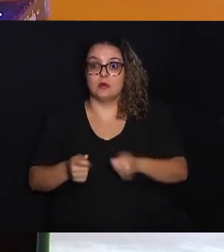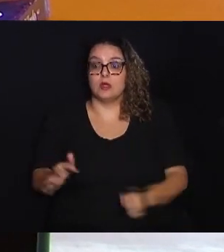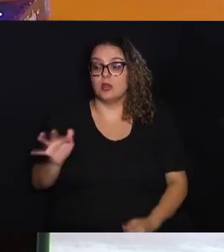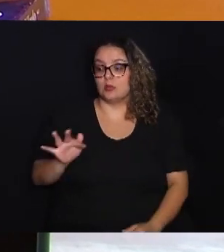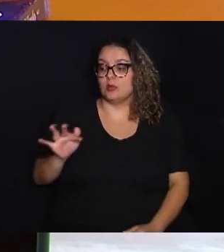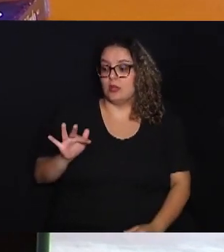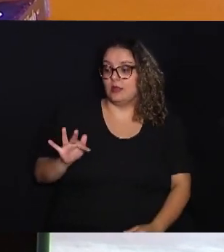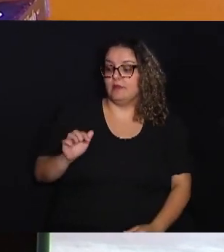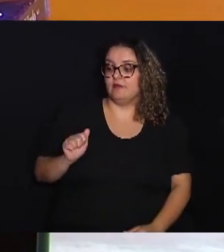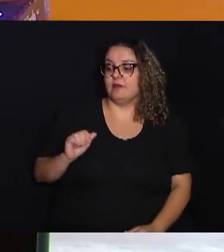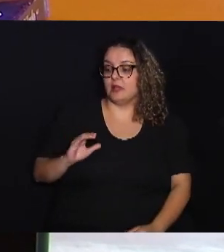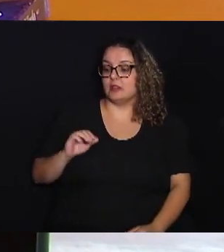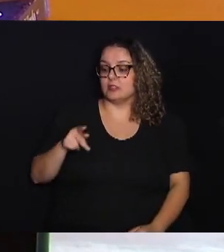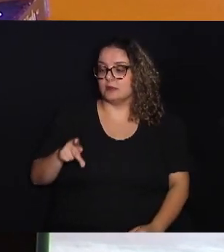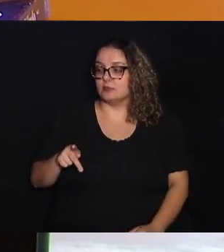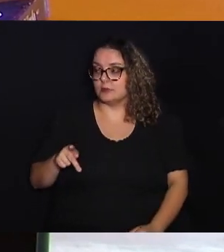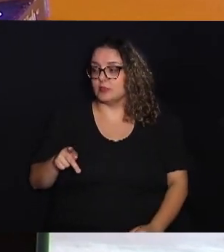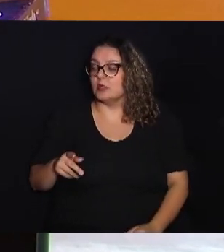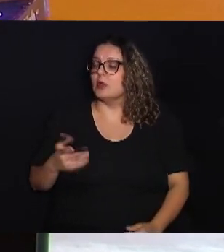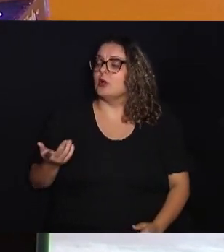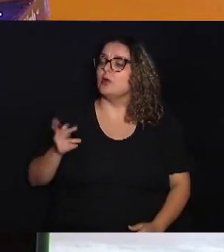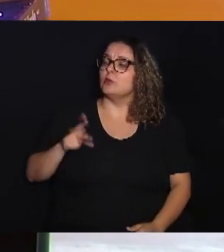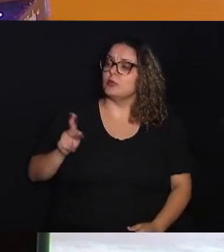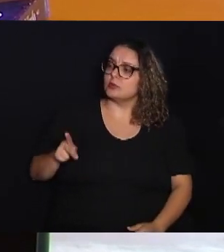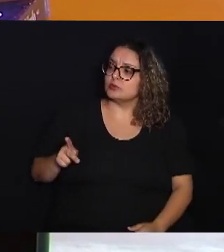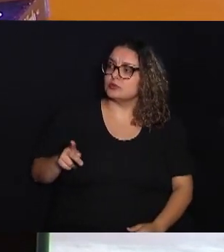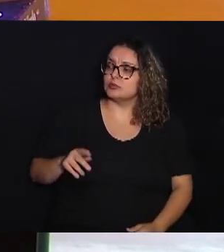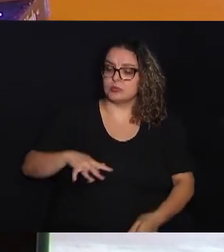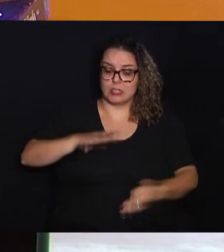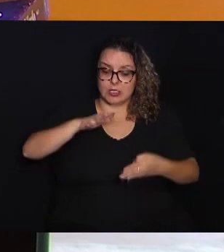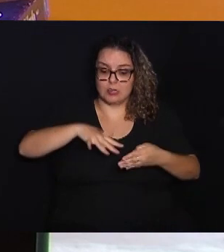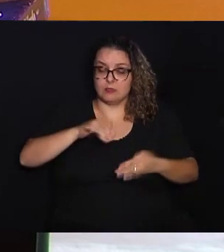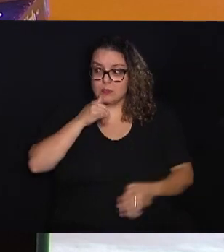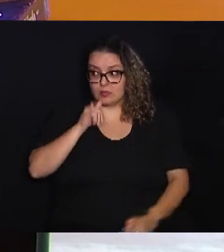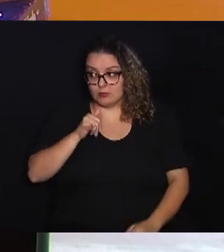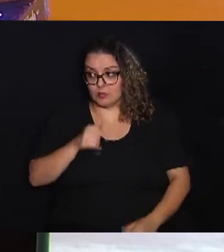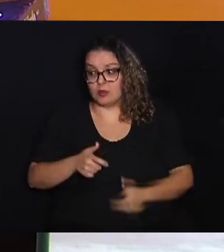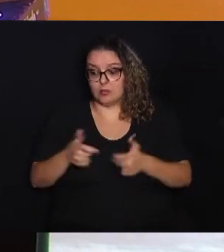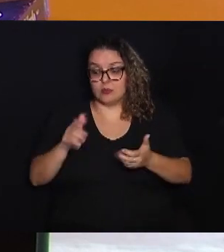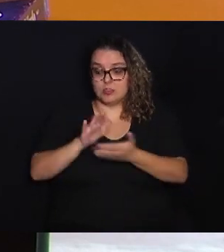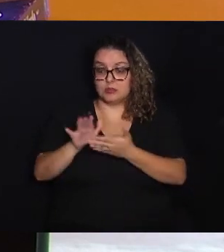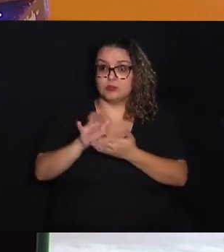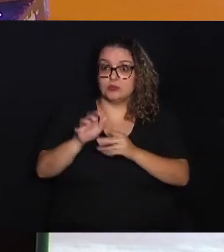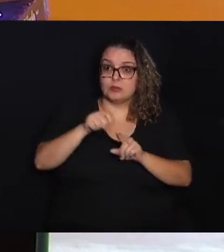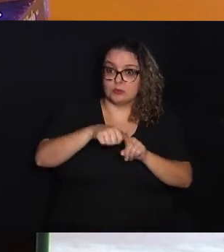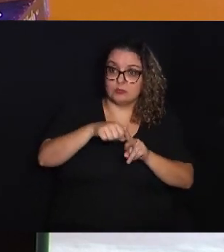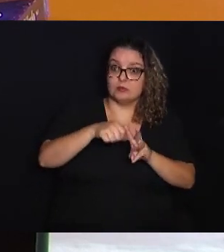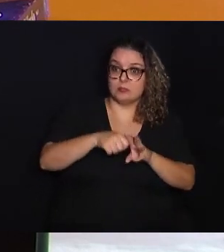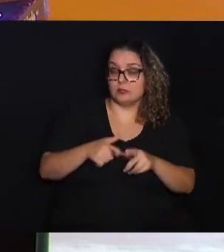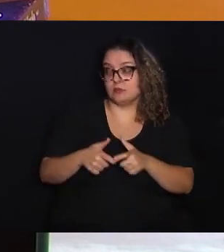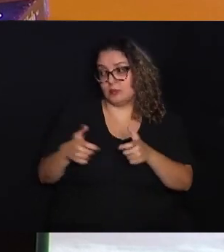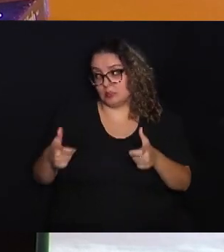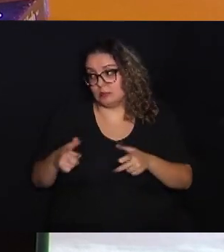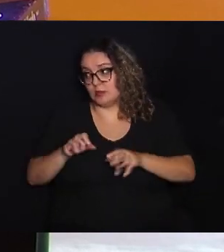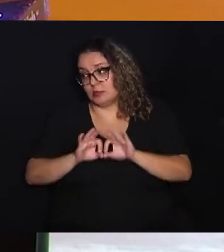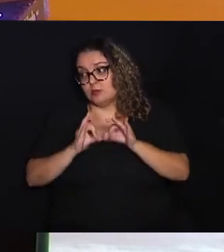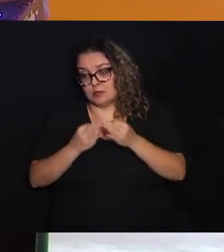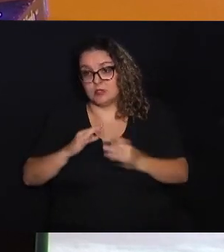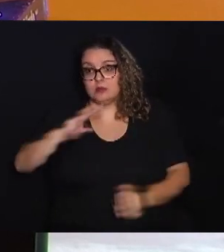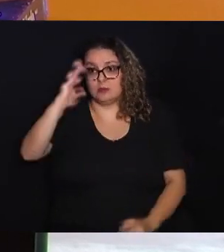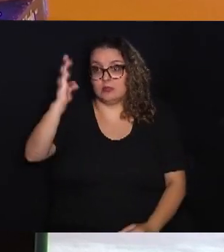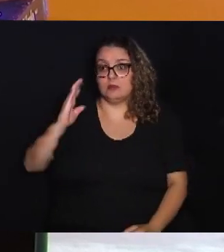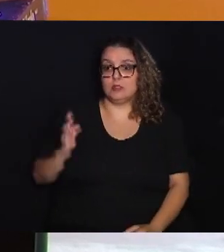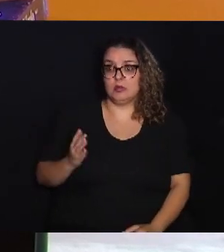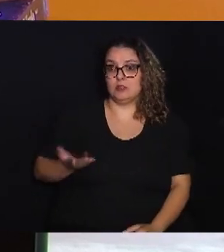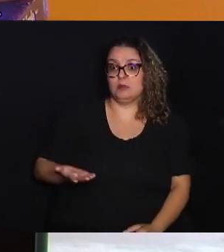Economia da Faculdade Facamp. Professor, a conta de energia elétrica representa um grande custo mensal para uma grande parte das